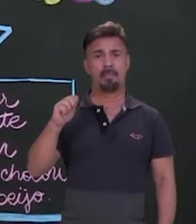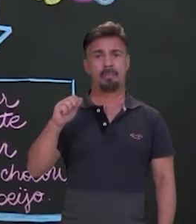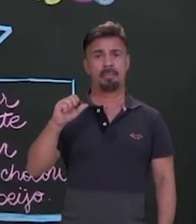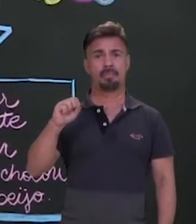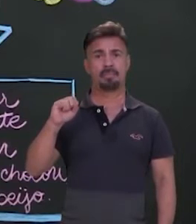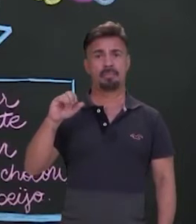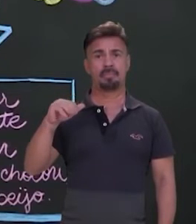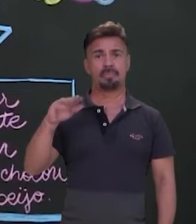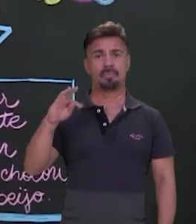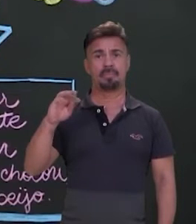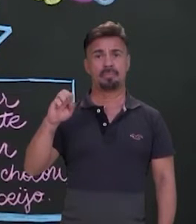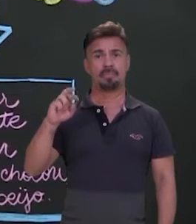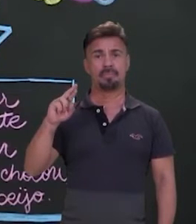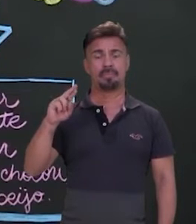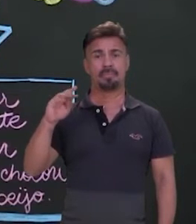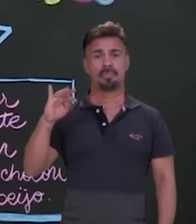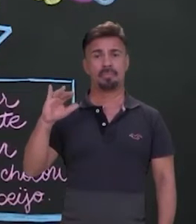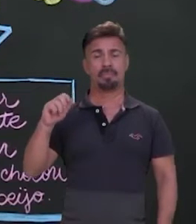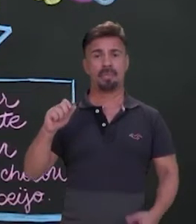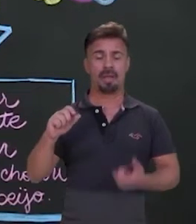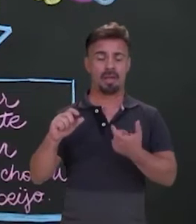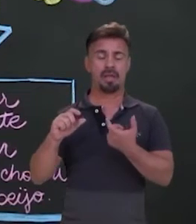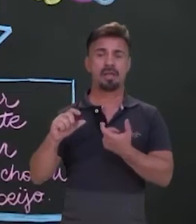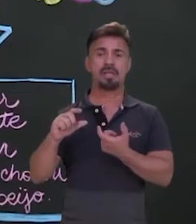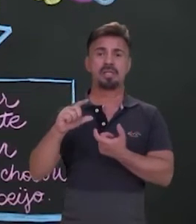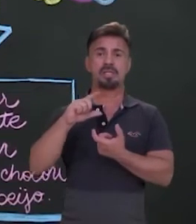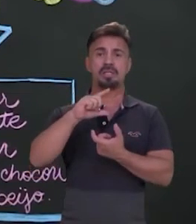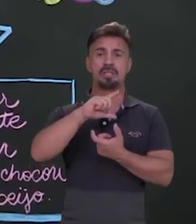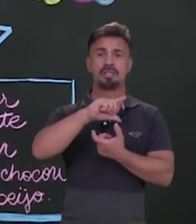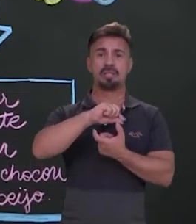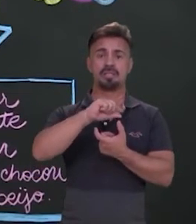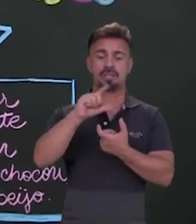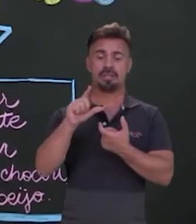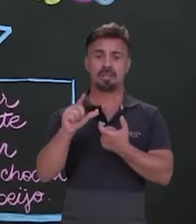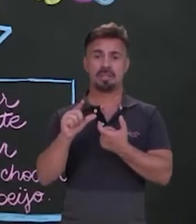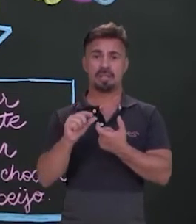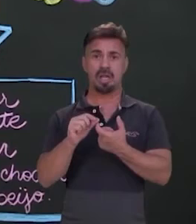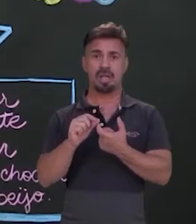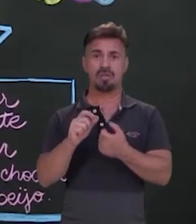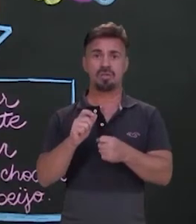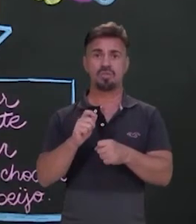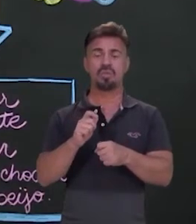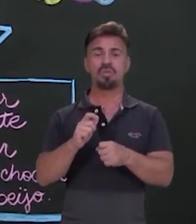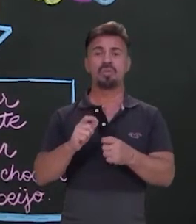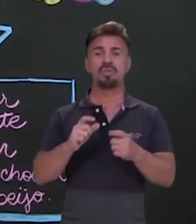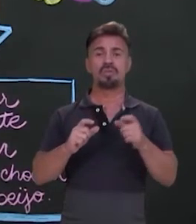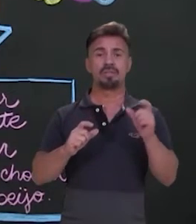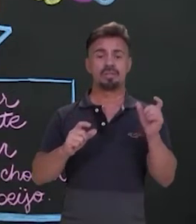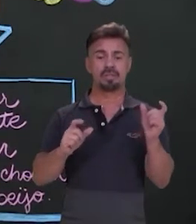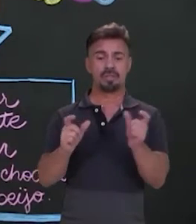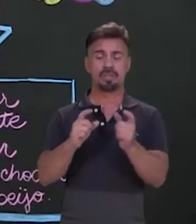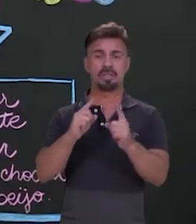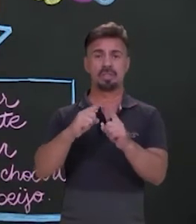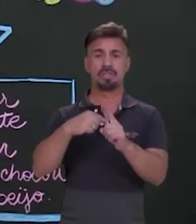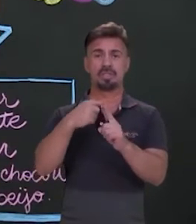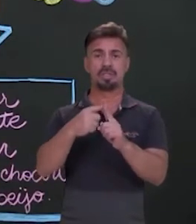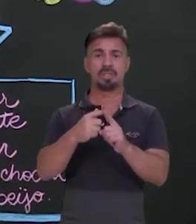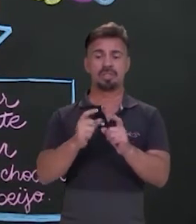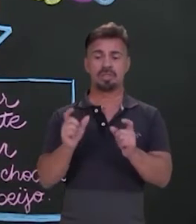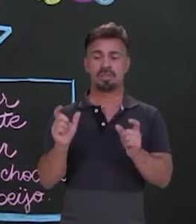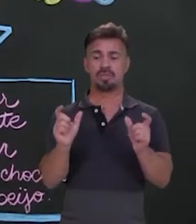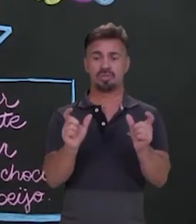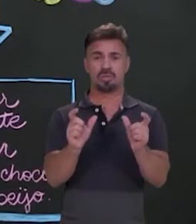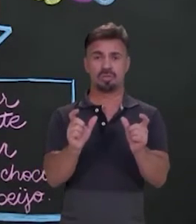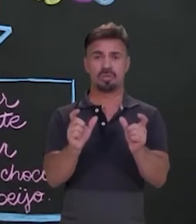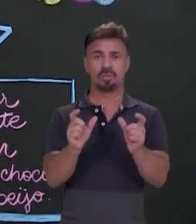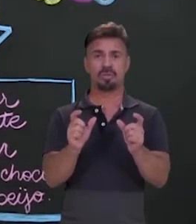o acréscimo simultâneo de prefixo e de sufixo, ou seja, ao mesmo tempo a gente faz o acréscimo desses dois